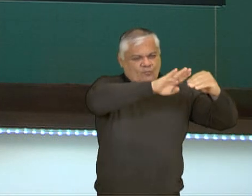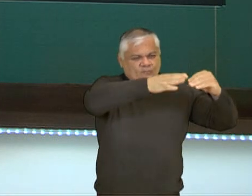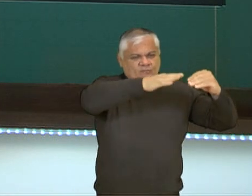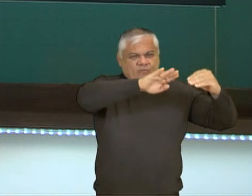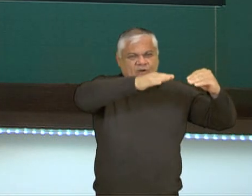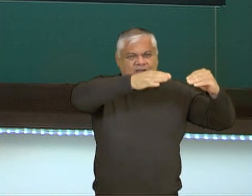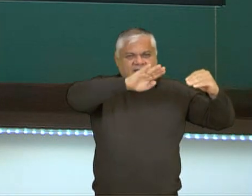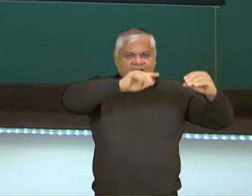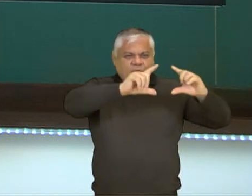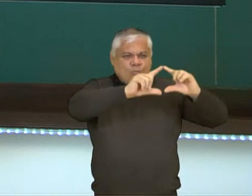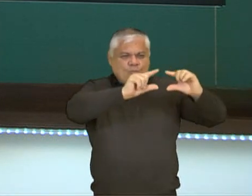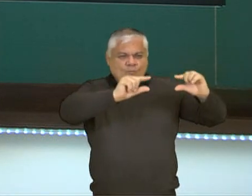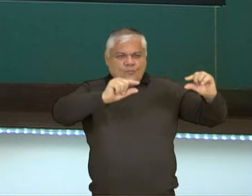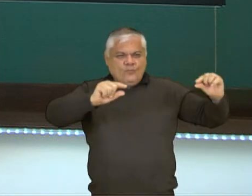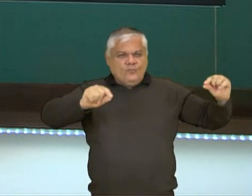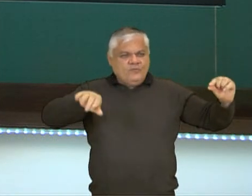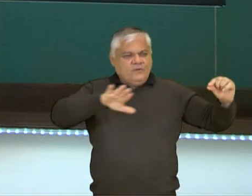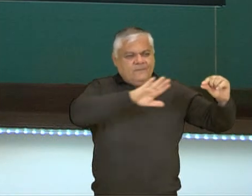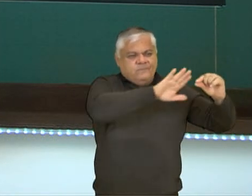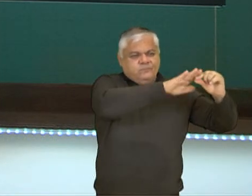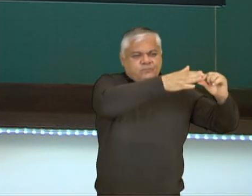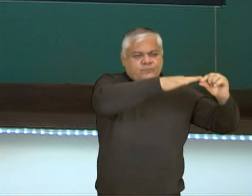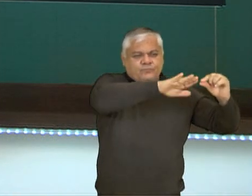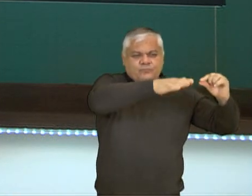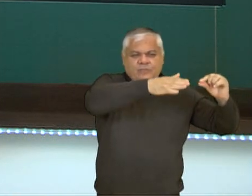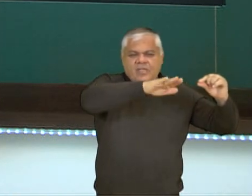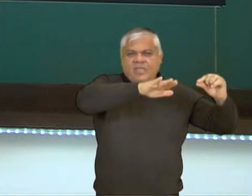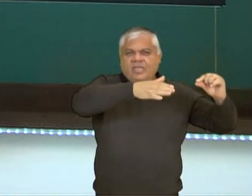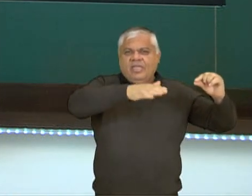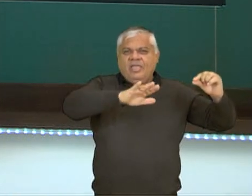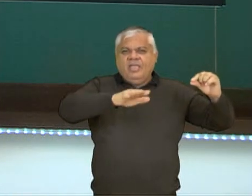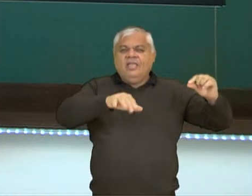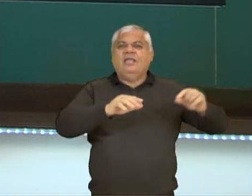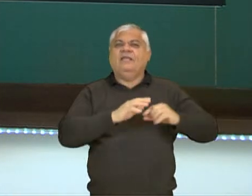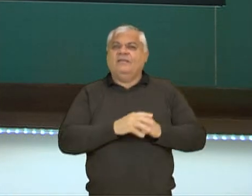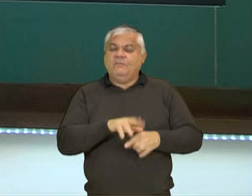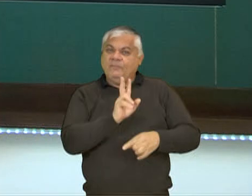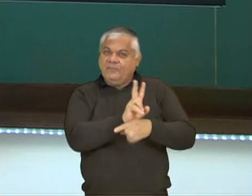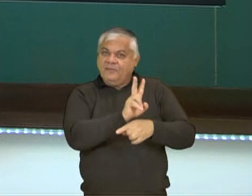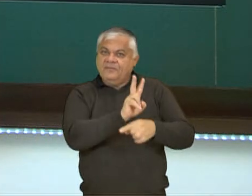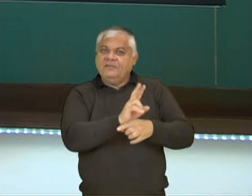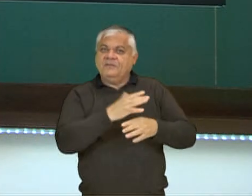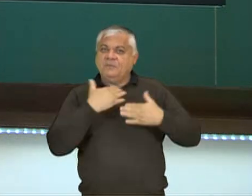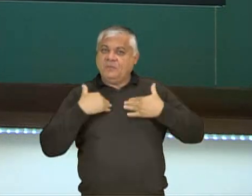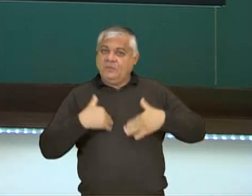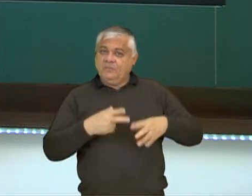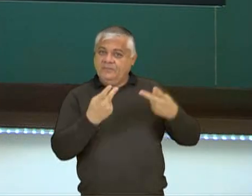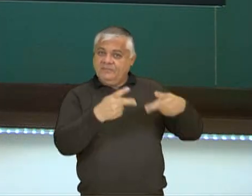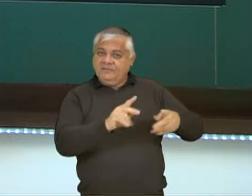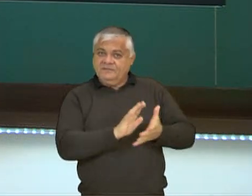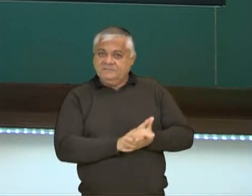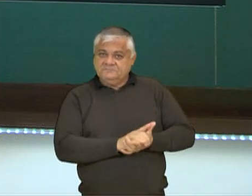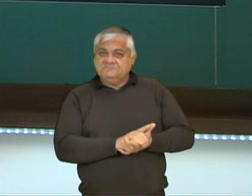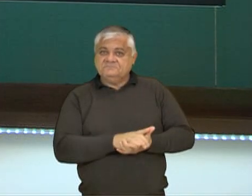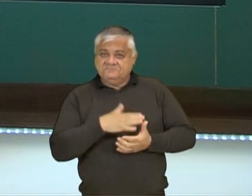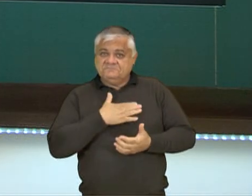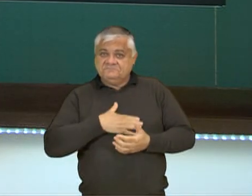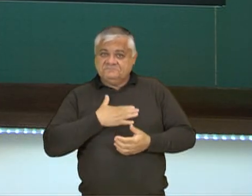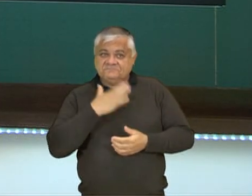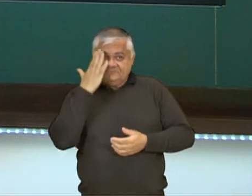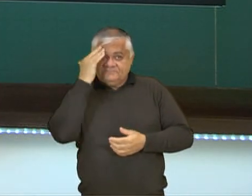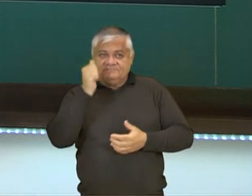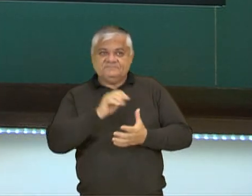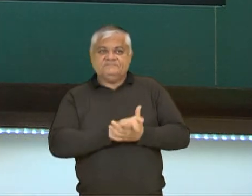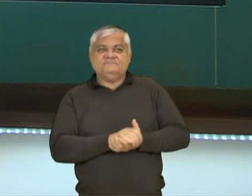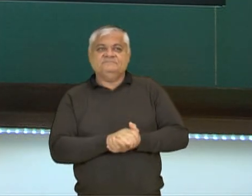epiderme, para que possa dar a proteção para eles. Gostou de saber disso? Bacana.